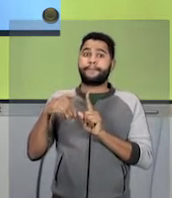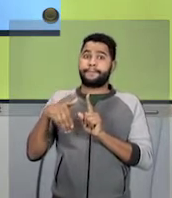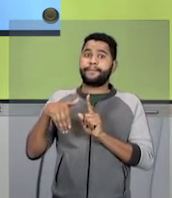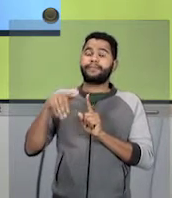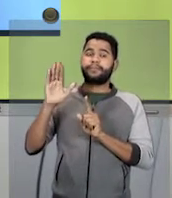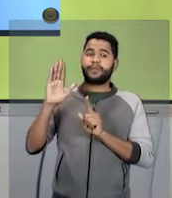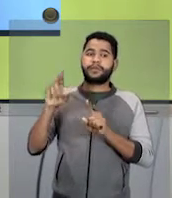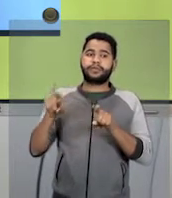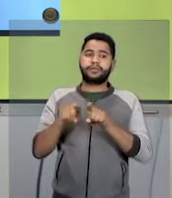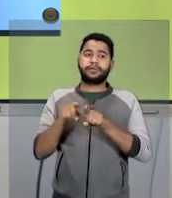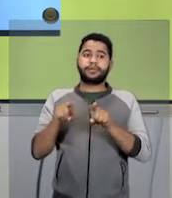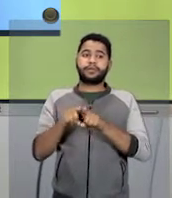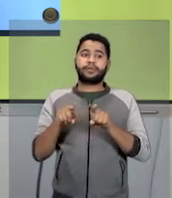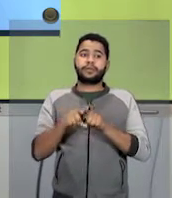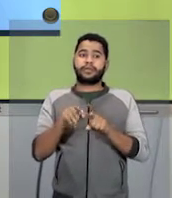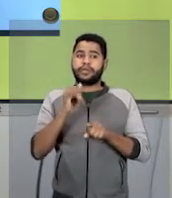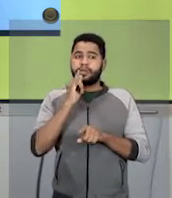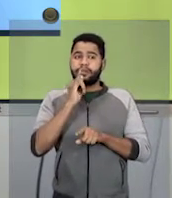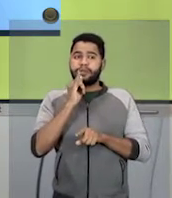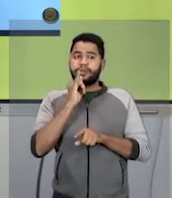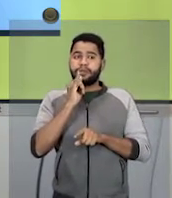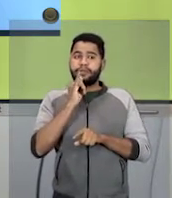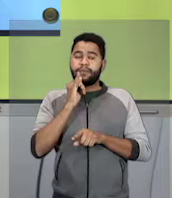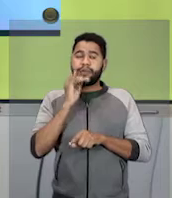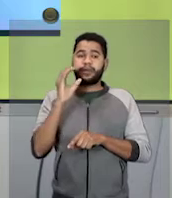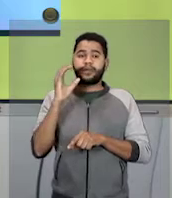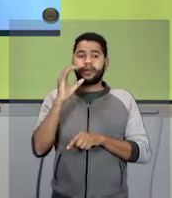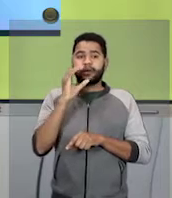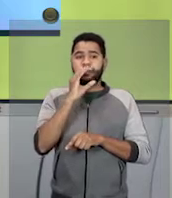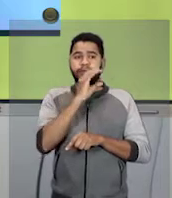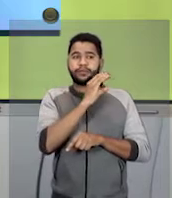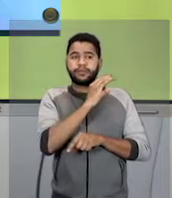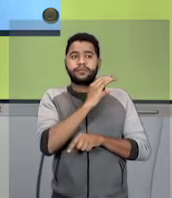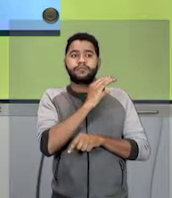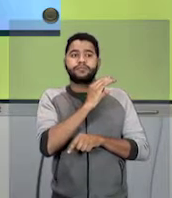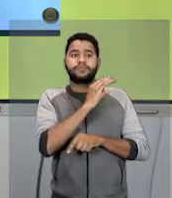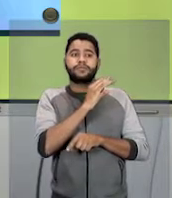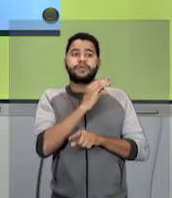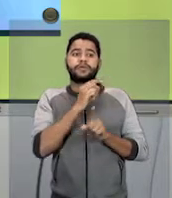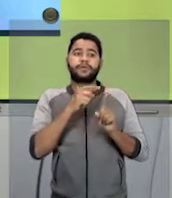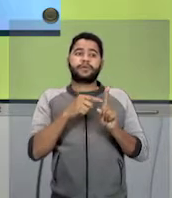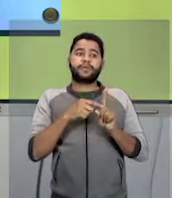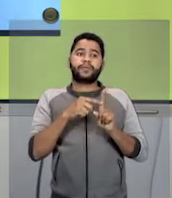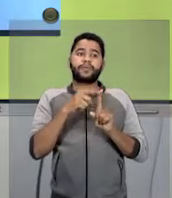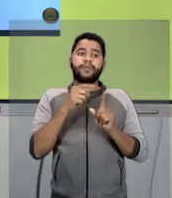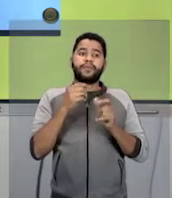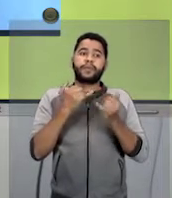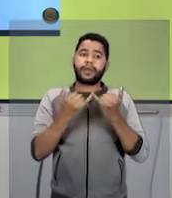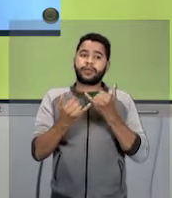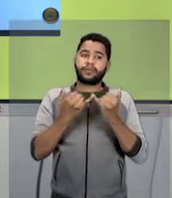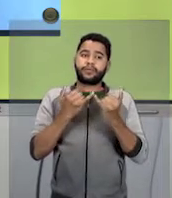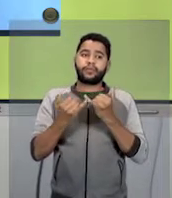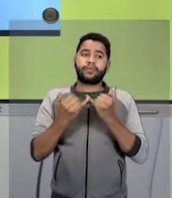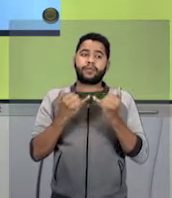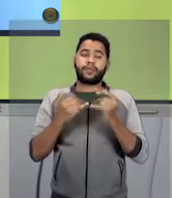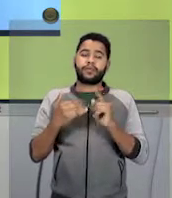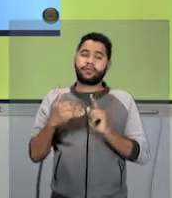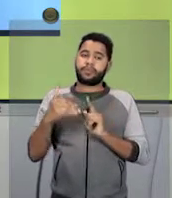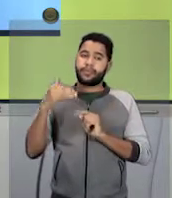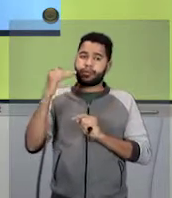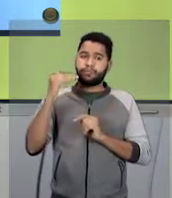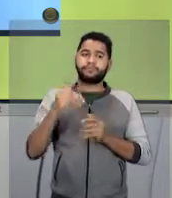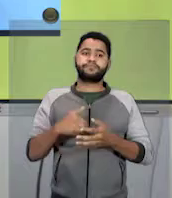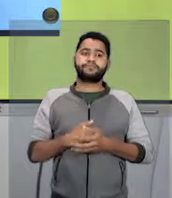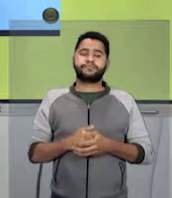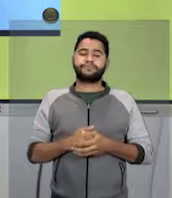maior e na medida em que ele vai sendo aquecido, as temperaturas mais próximas vão ficando maior. E